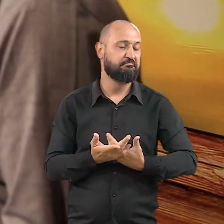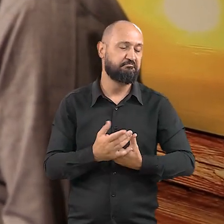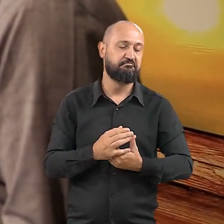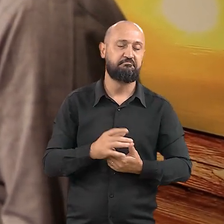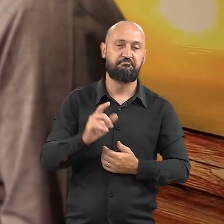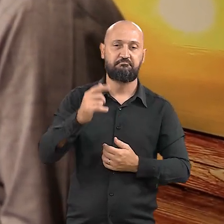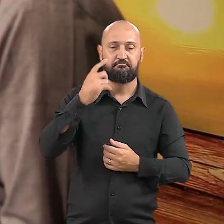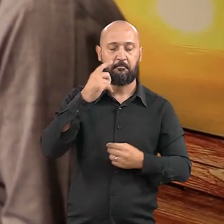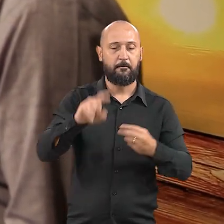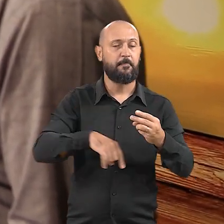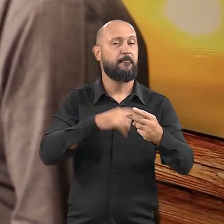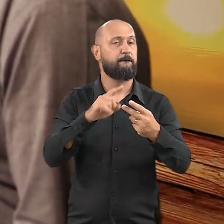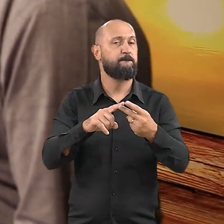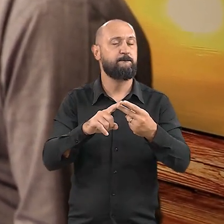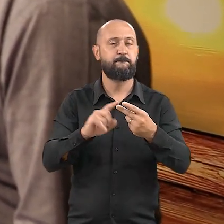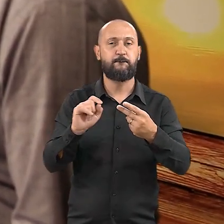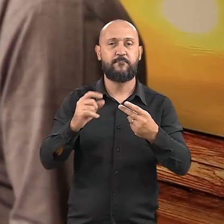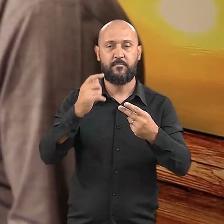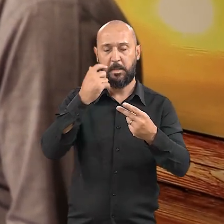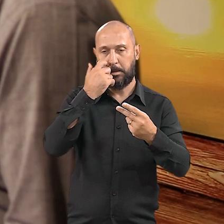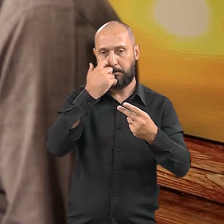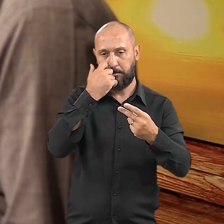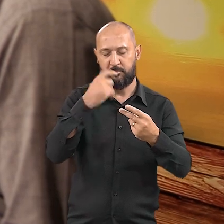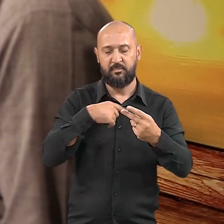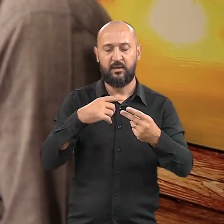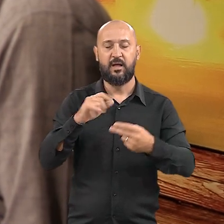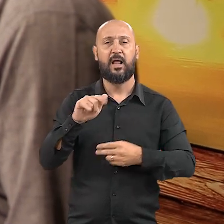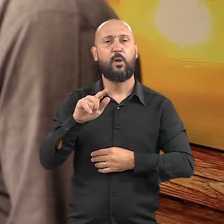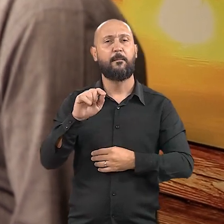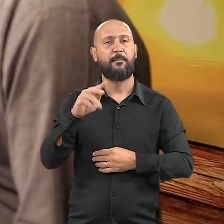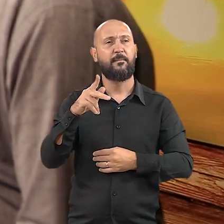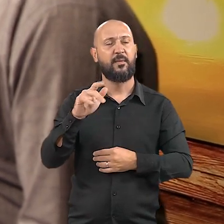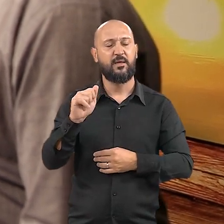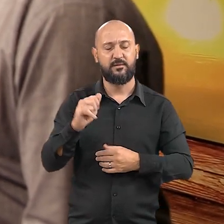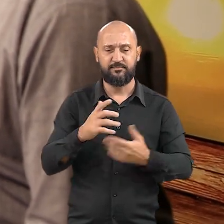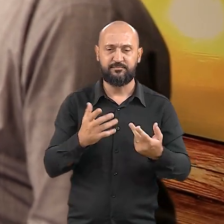isso. E depois disso, aí emendei na galopeira,